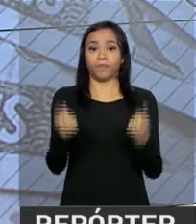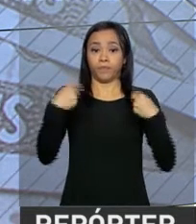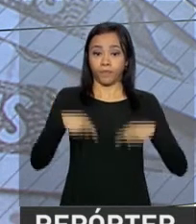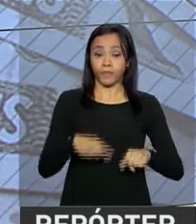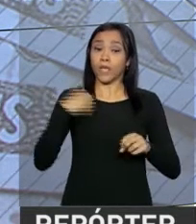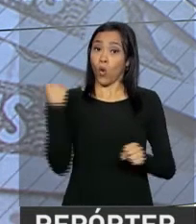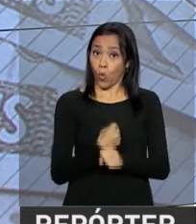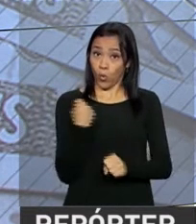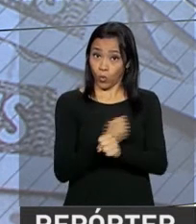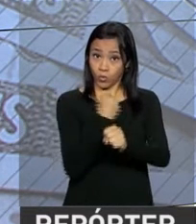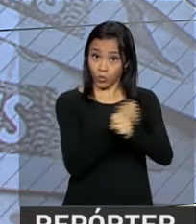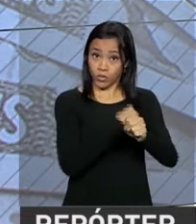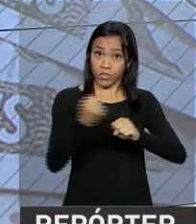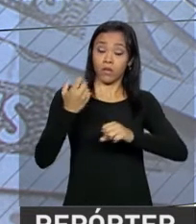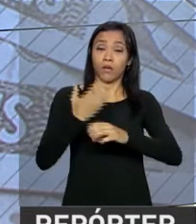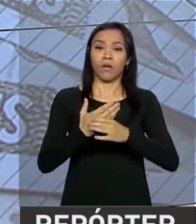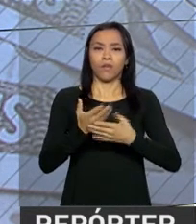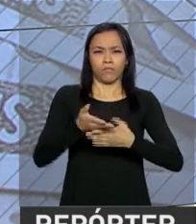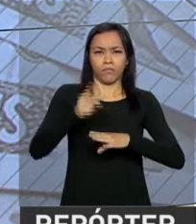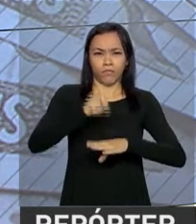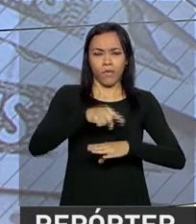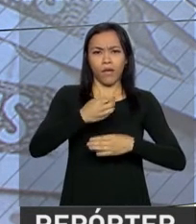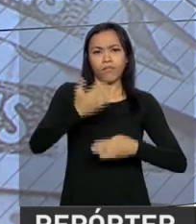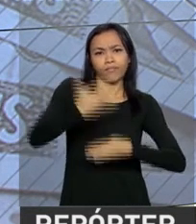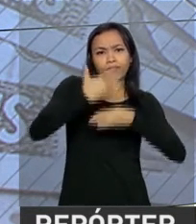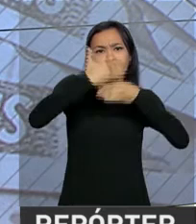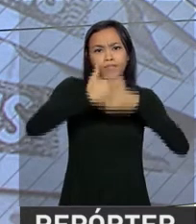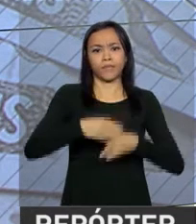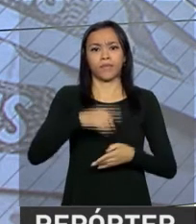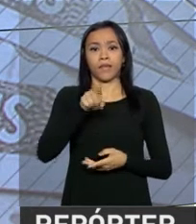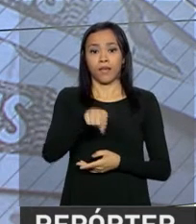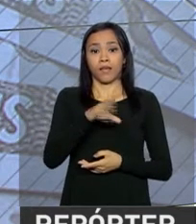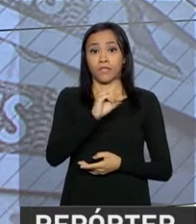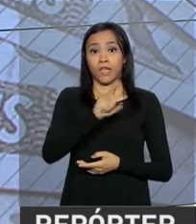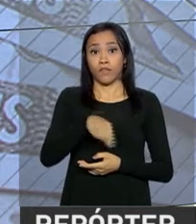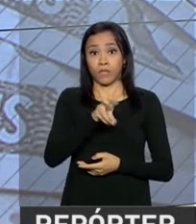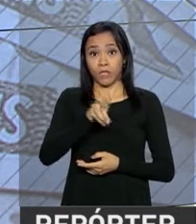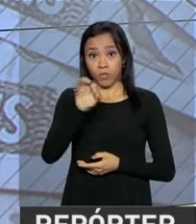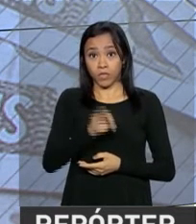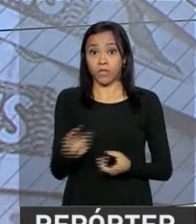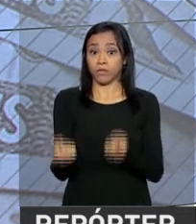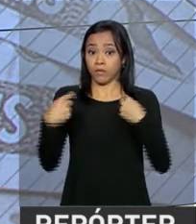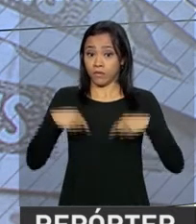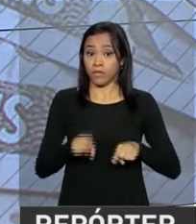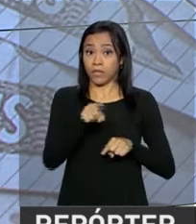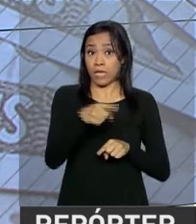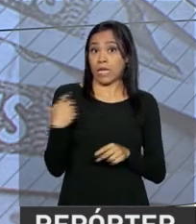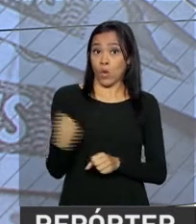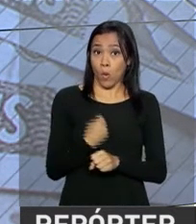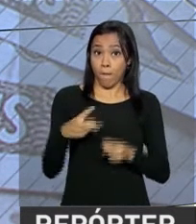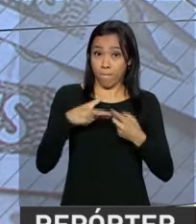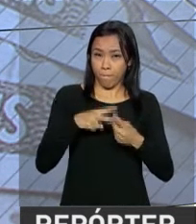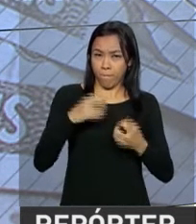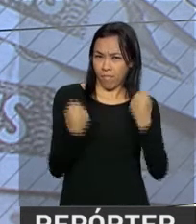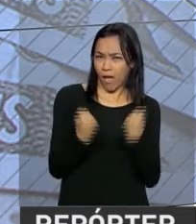na construção civil aumentaram 0,5%. Já em máquinas e equipamentos, o avanço foi de